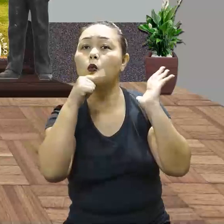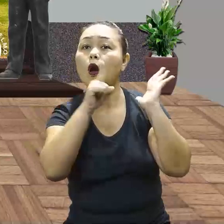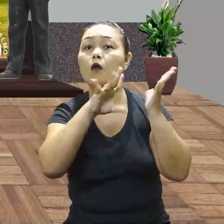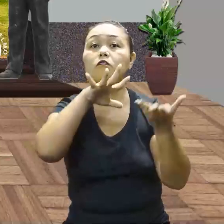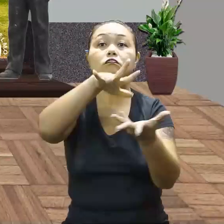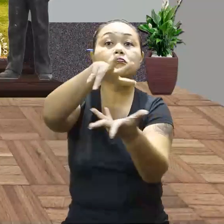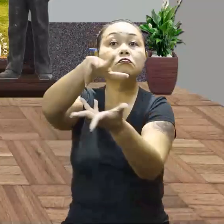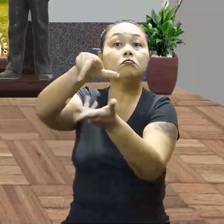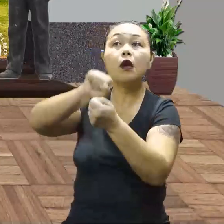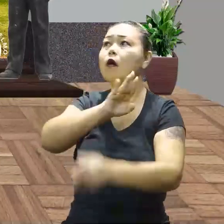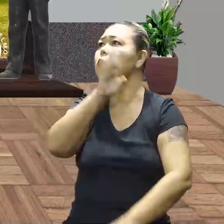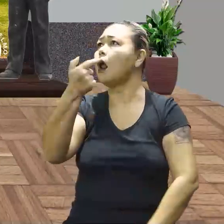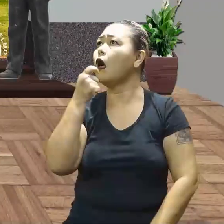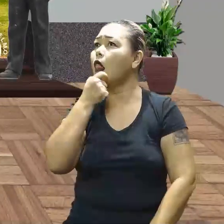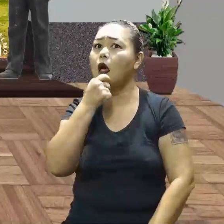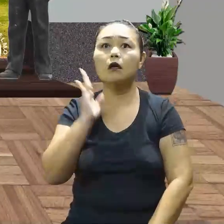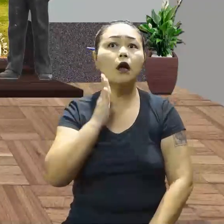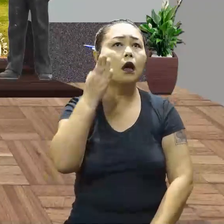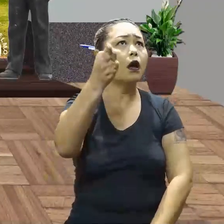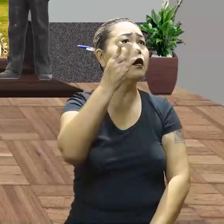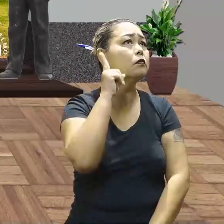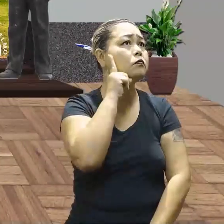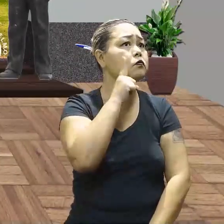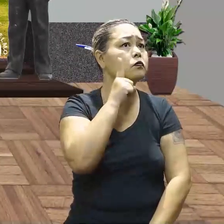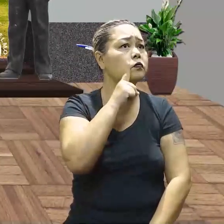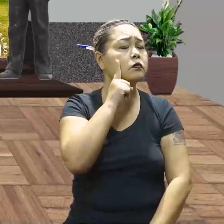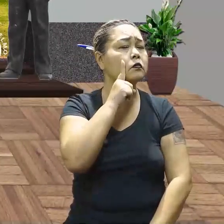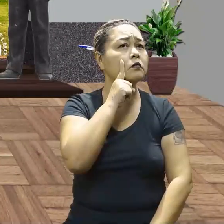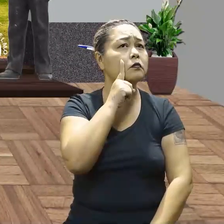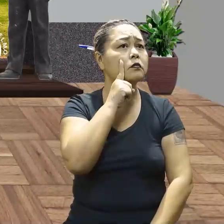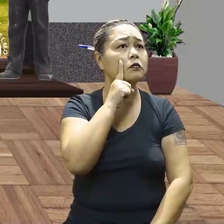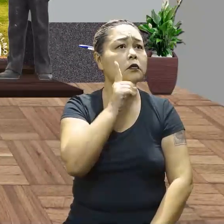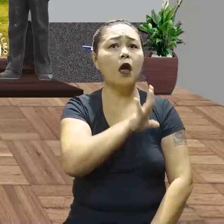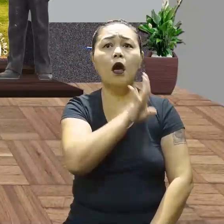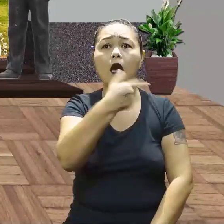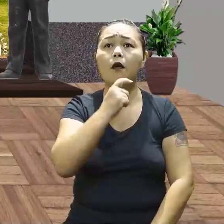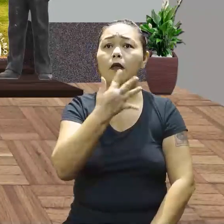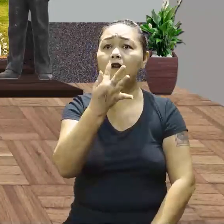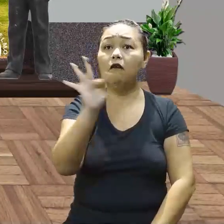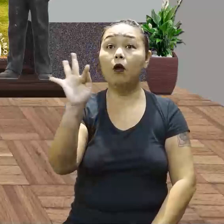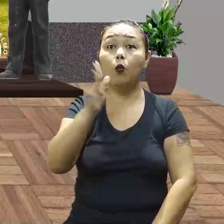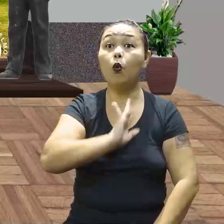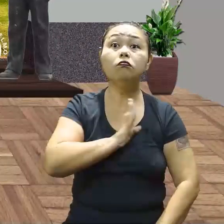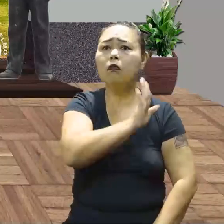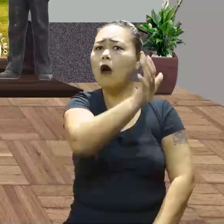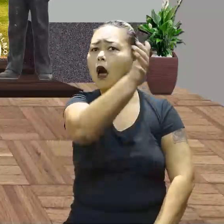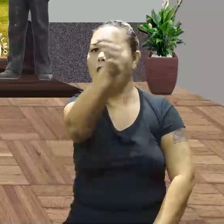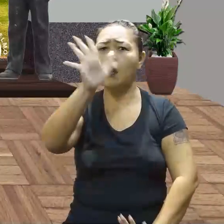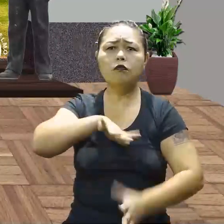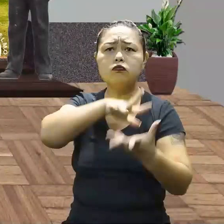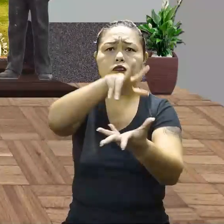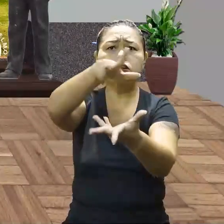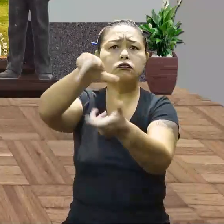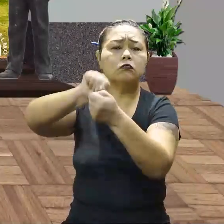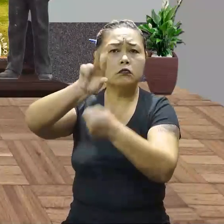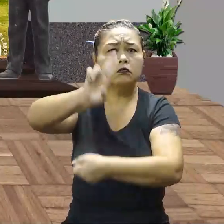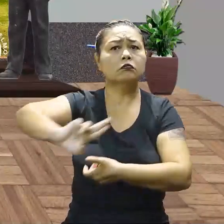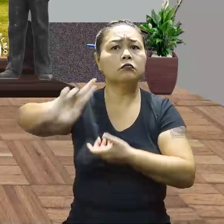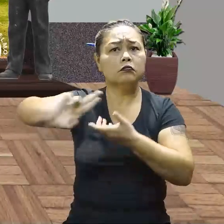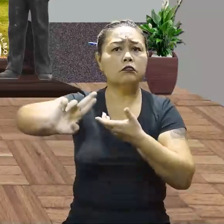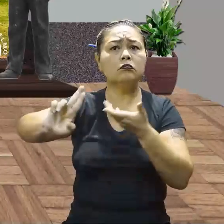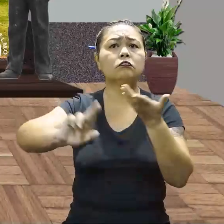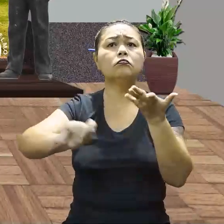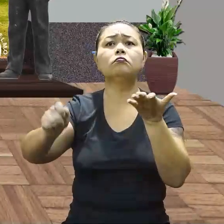para a Inglaterra, ia para os Estados Unidos, ia para a França, ia para o mundo que estava utilizando a